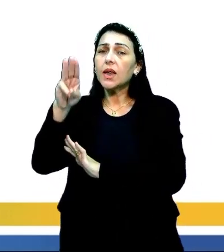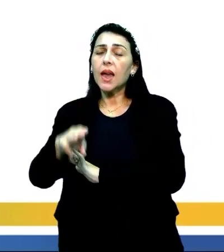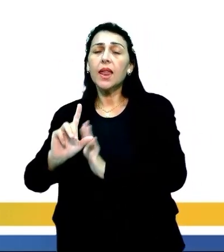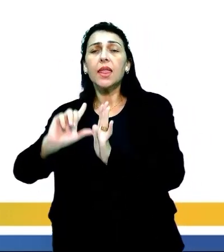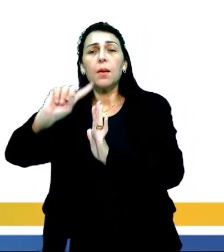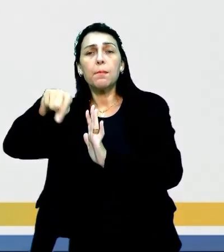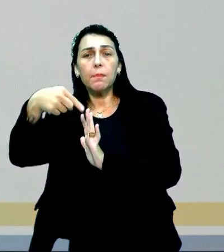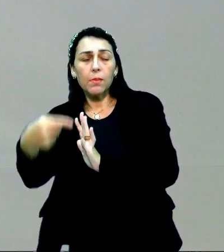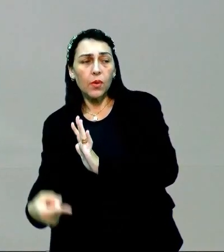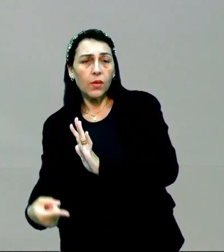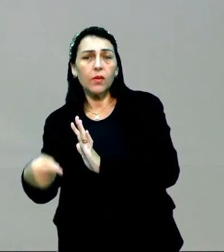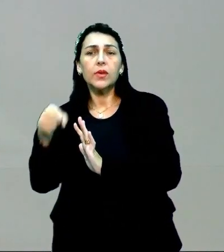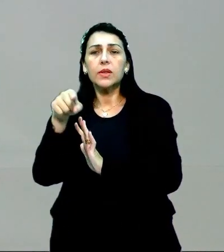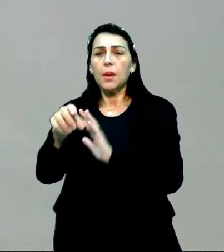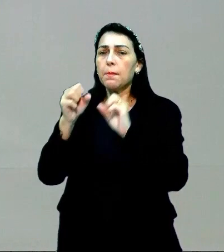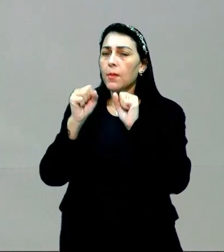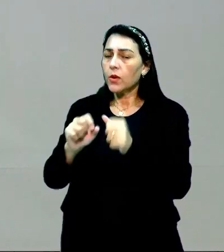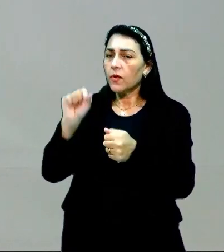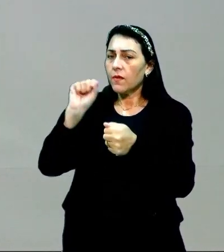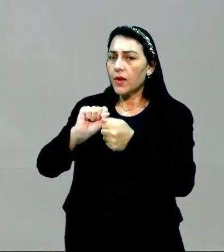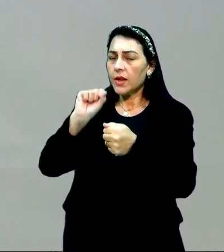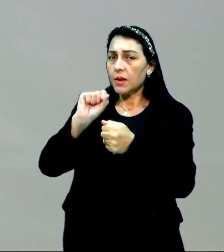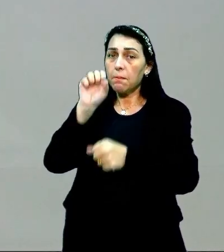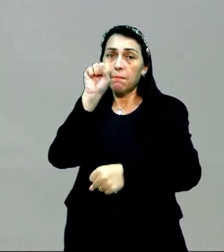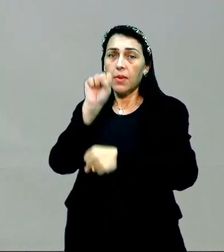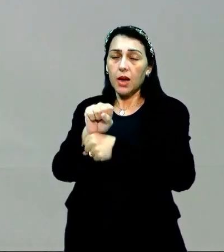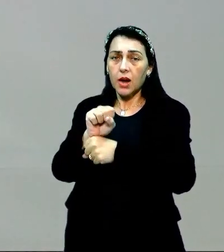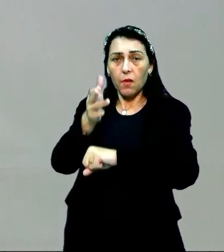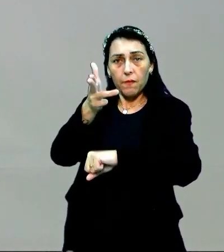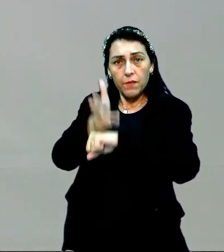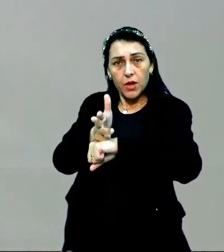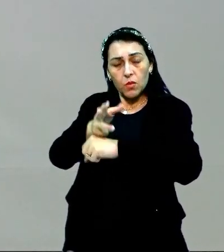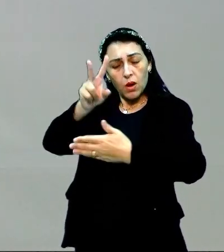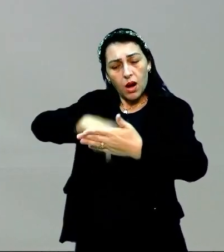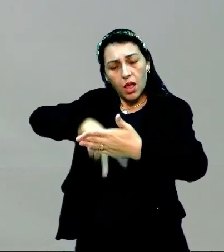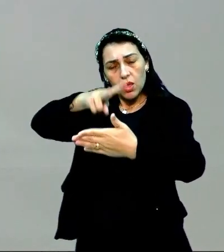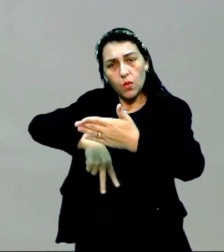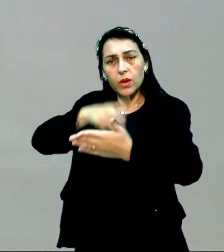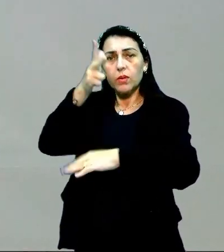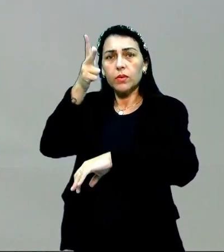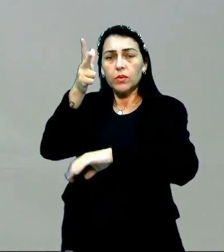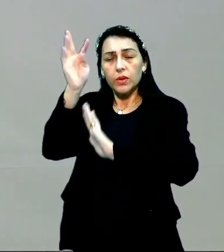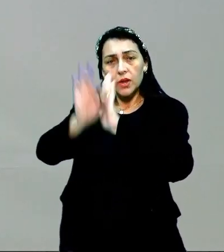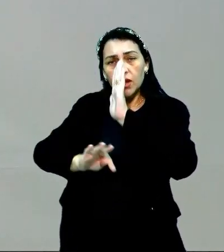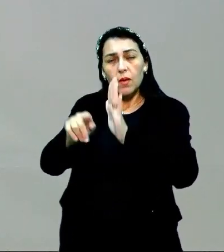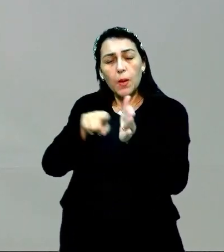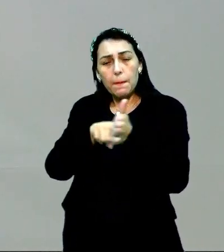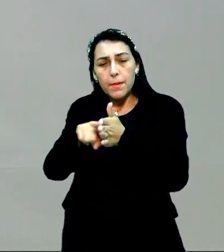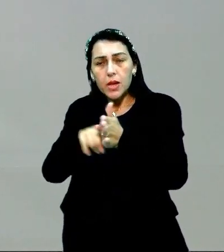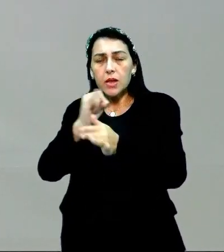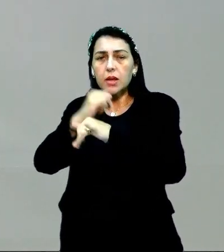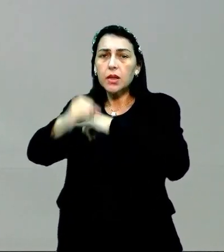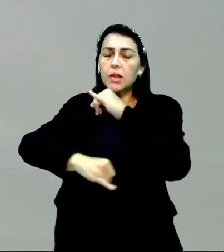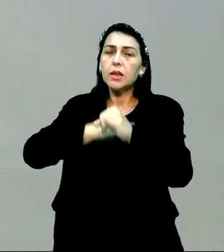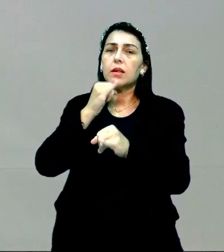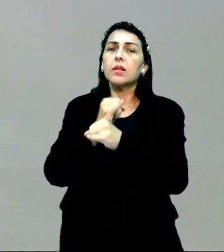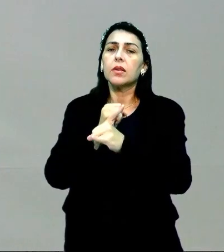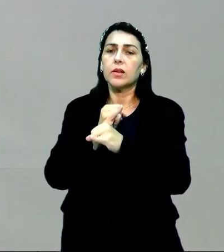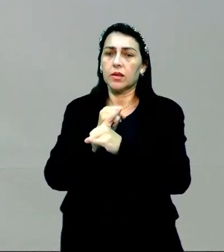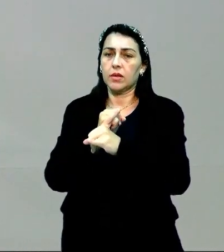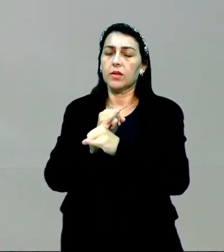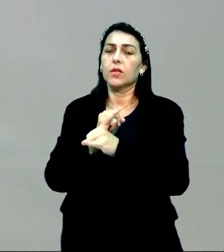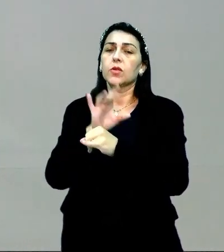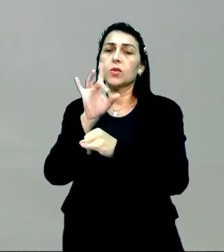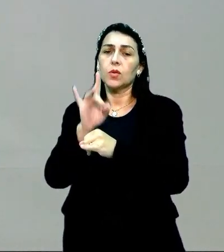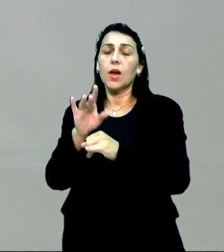quiser depois, você pode dar uma pausa aí, fazer uma leitura do texto, então fazer uma pesquisa na internet. E aí eu vou me